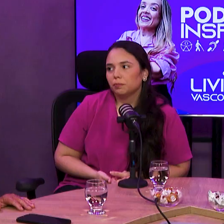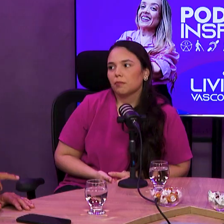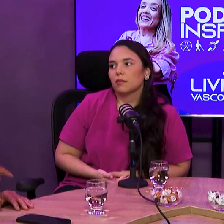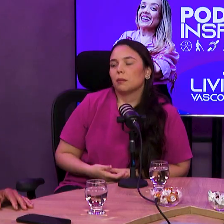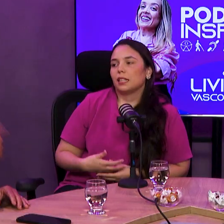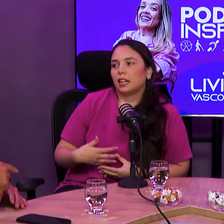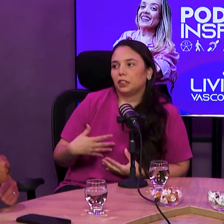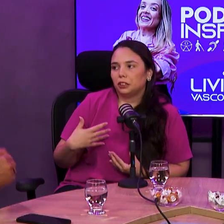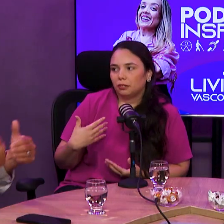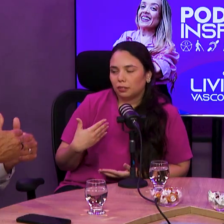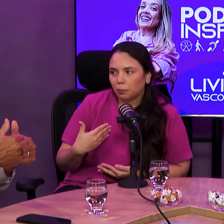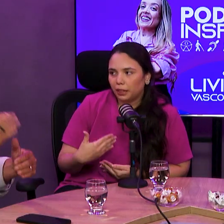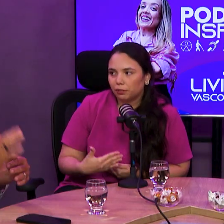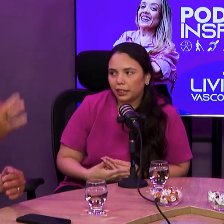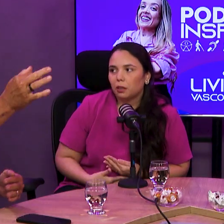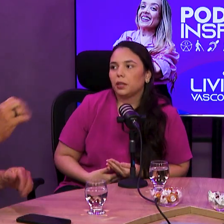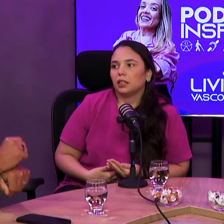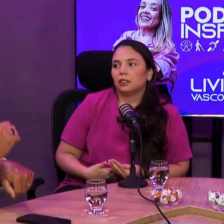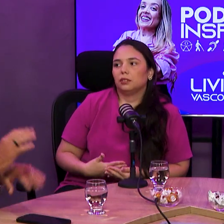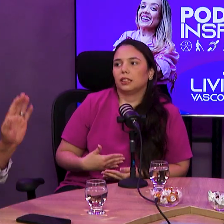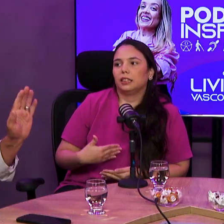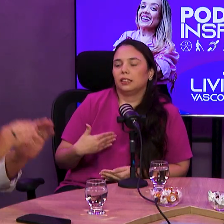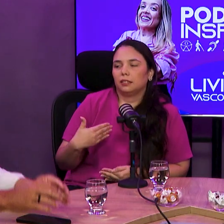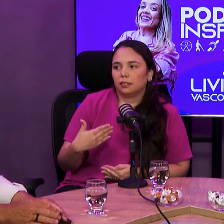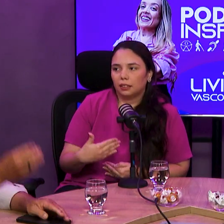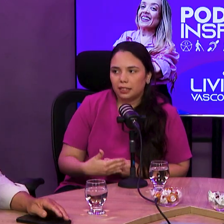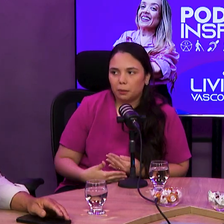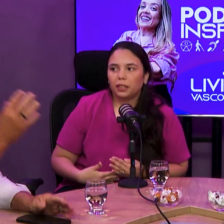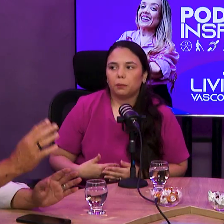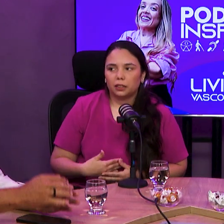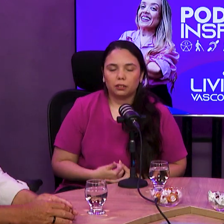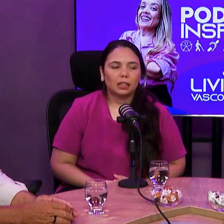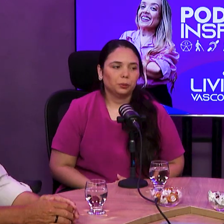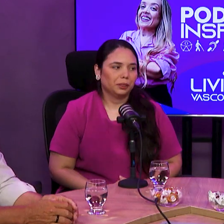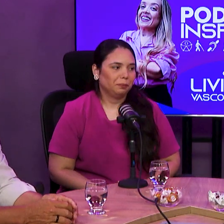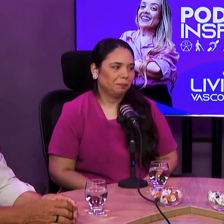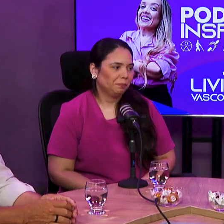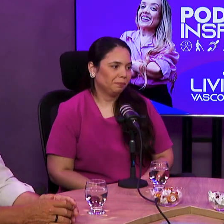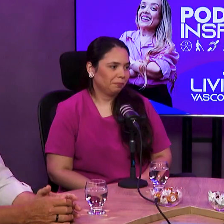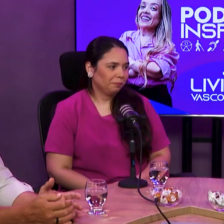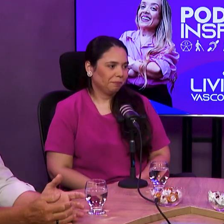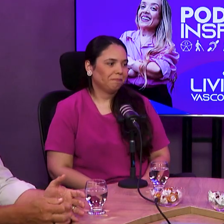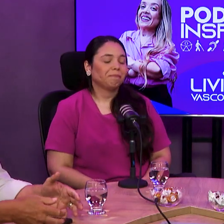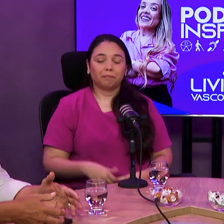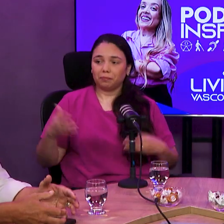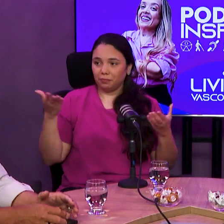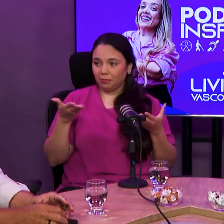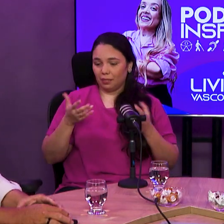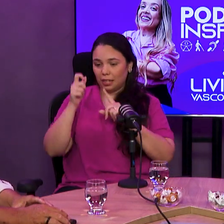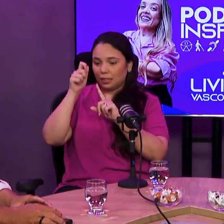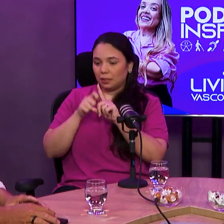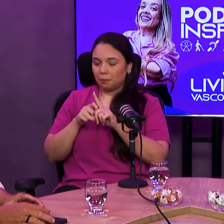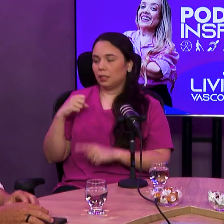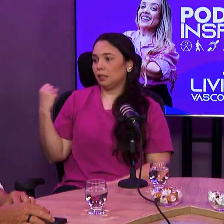lista, mas aí a gente também vai caminhando, né, e sempre lembrando da luta. Esse mês é muito